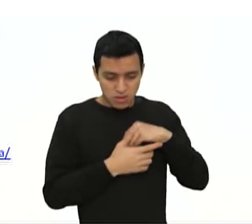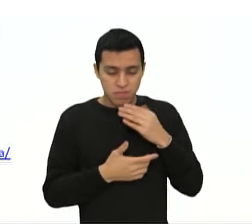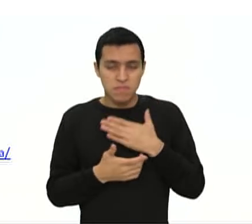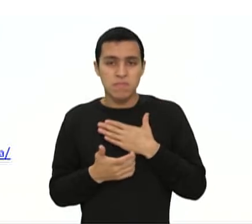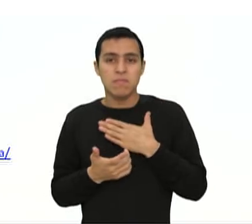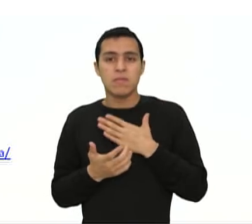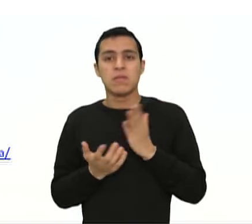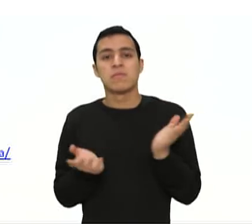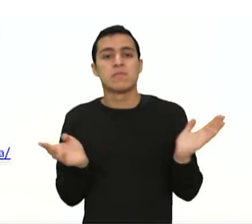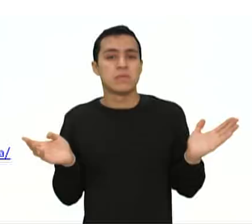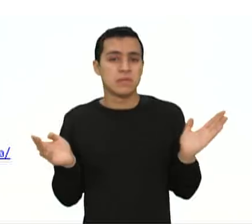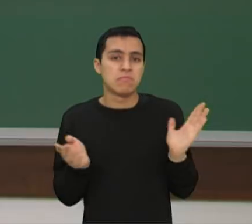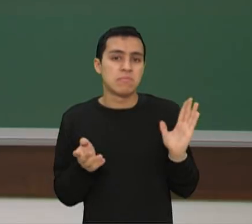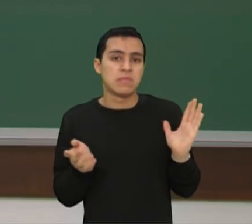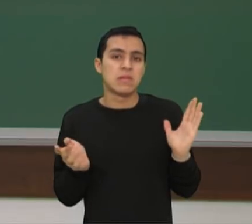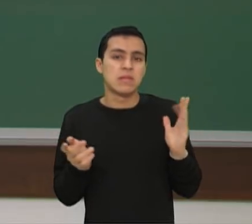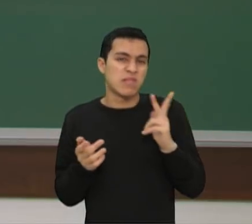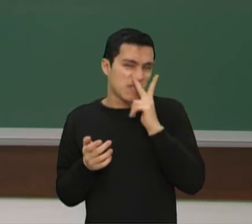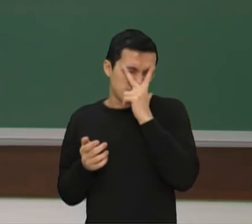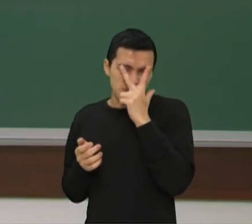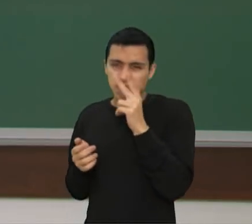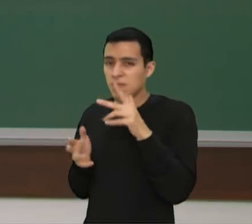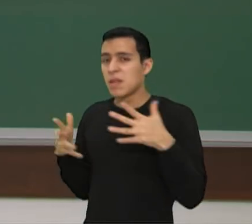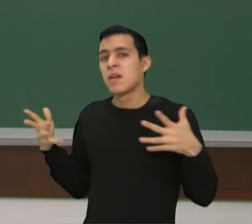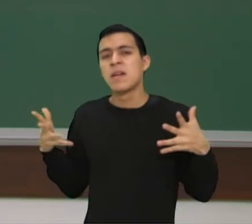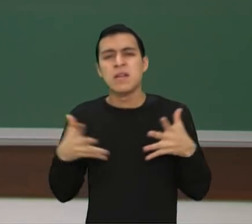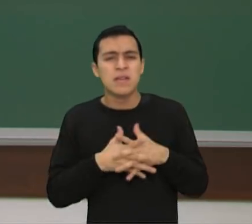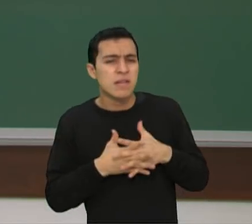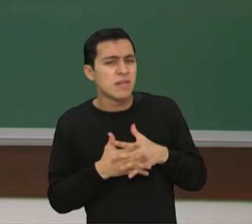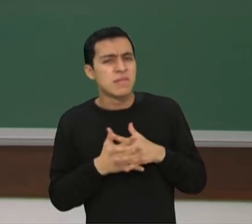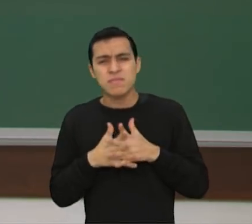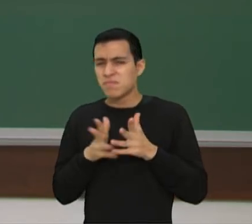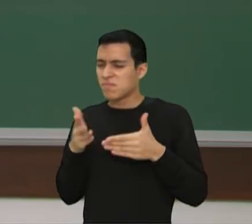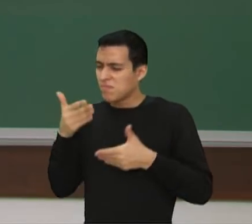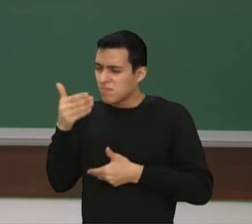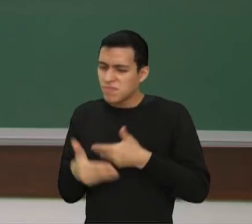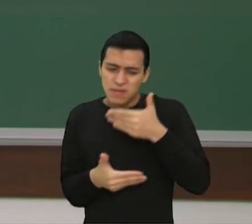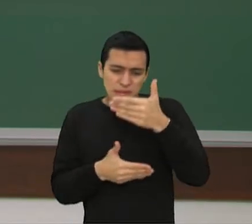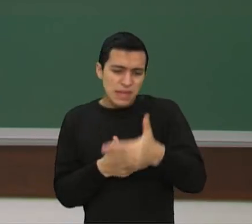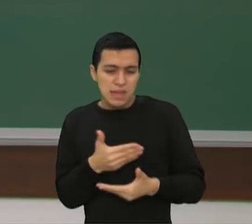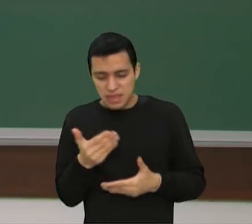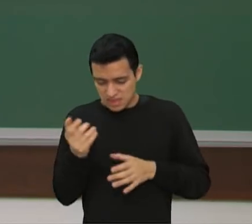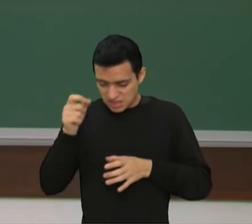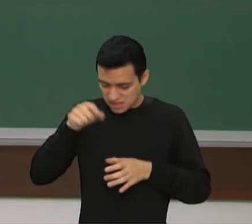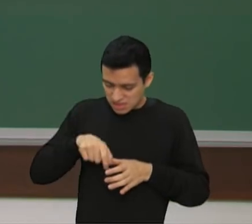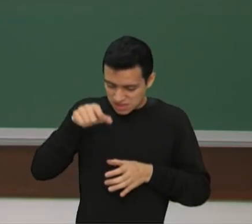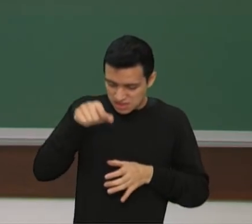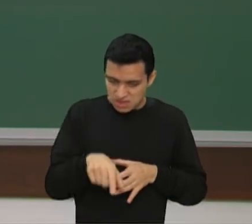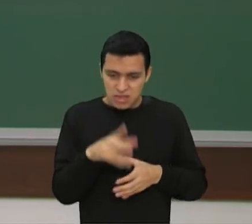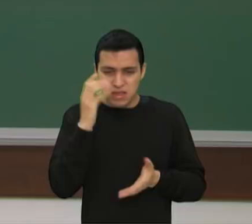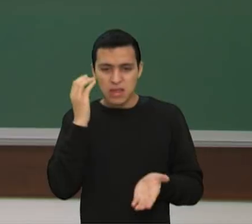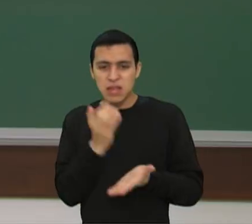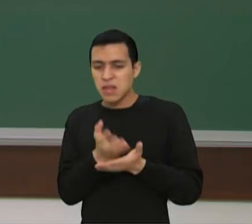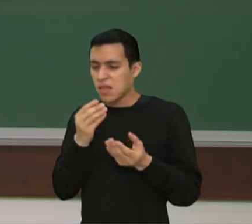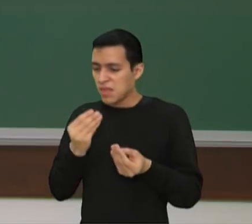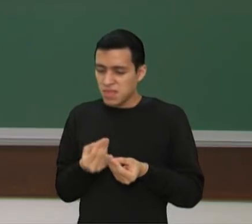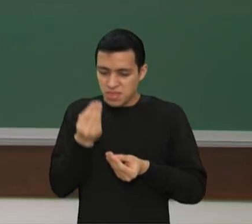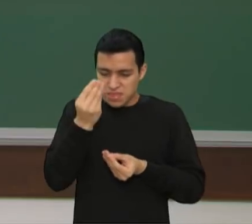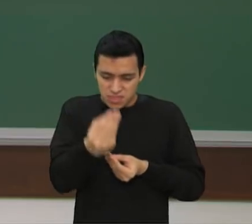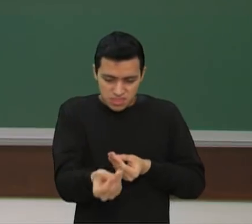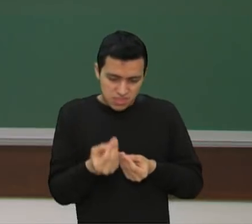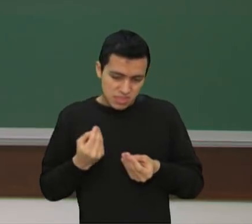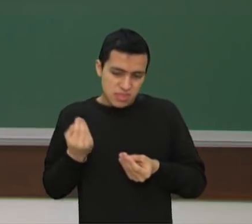covas. Então, assim, ele parece um jogo complicado, mas a hora que você tem as sementes na mão, que você começa a distribuir, você vai